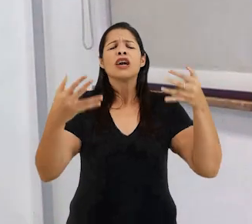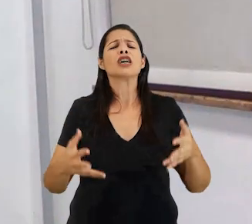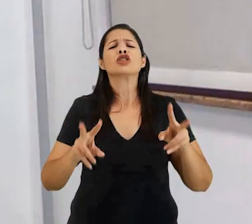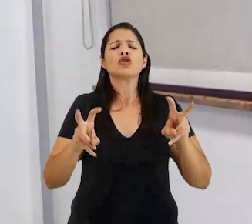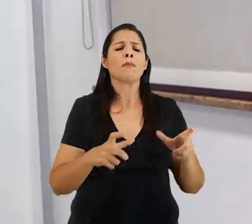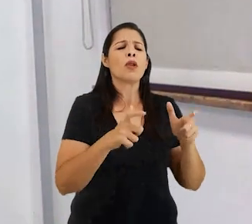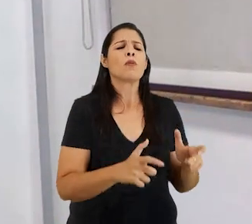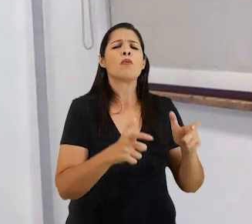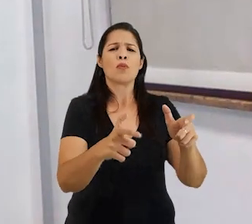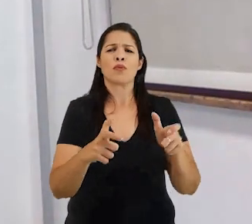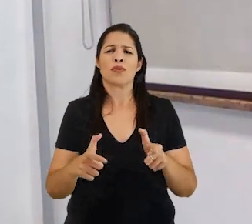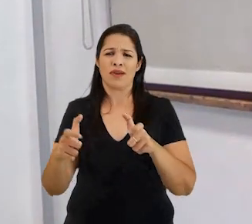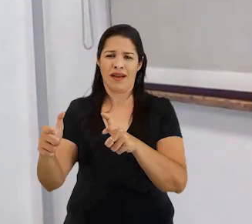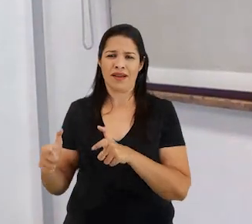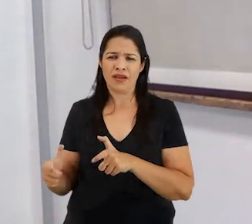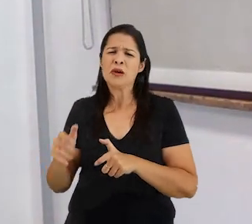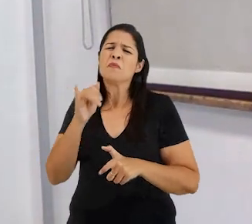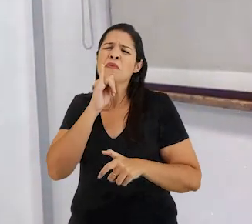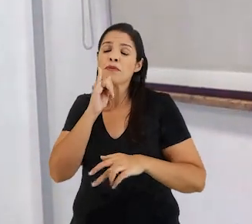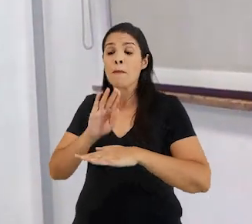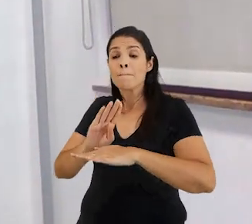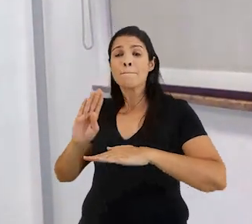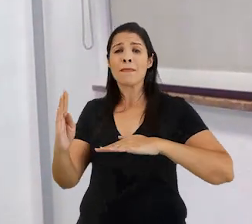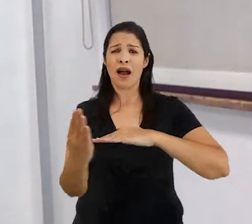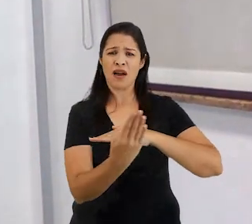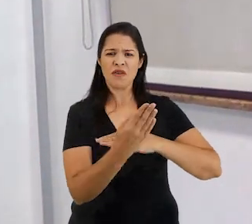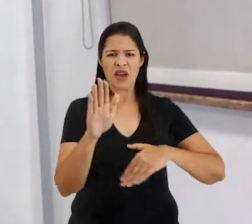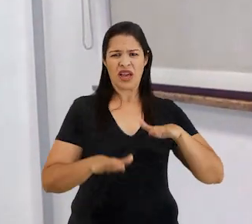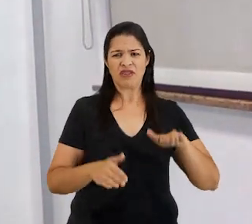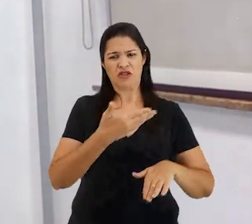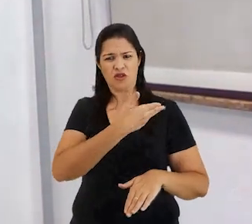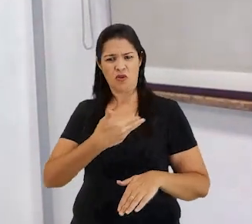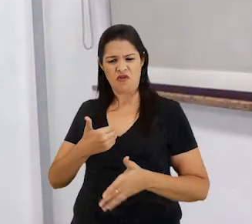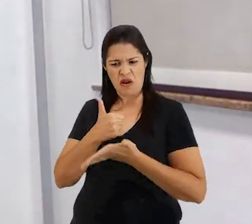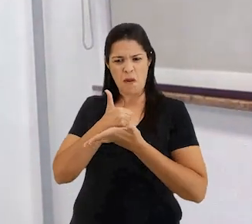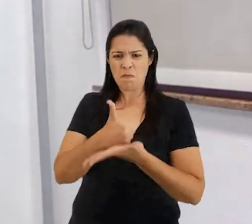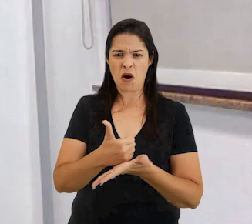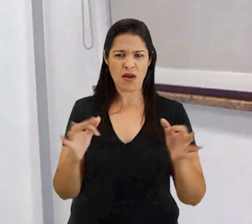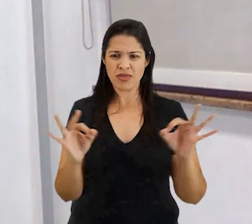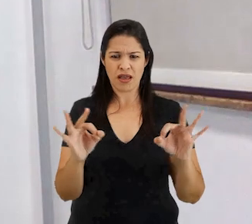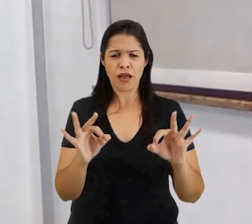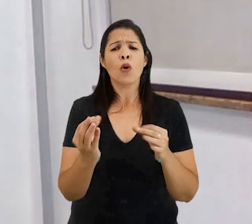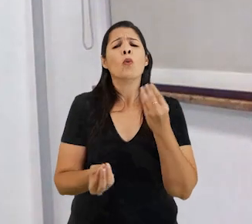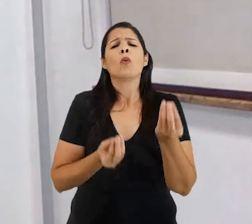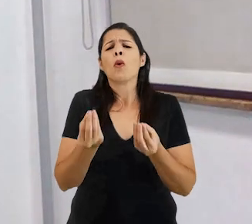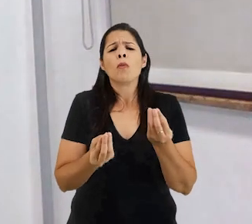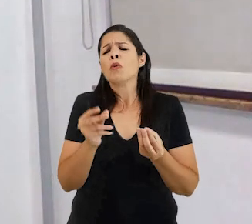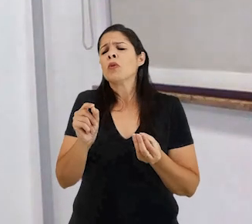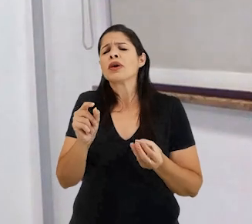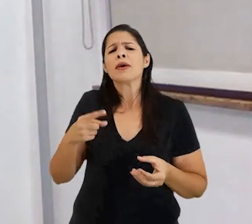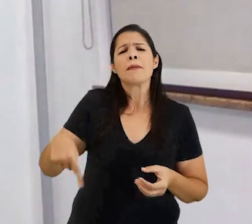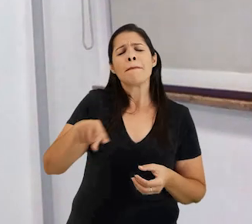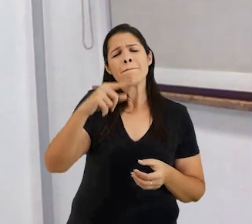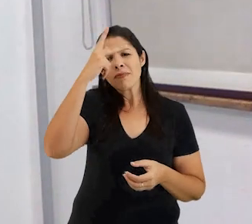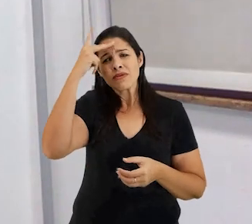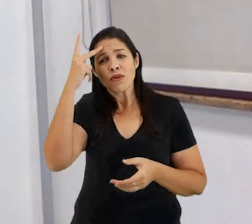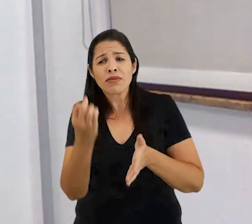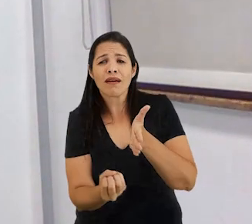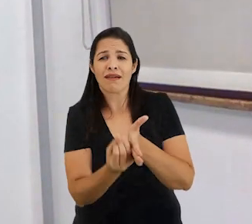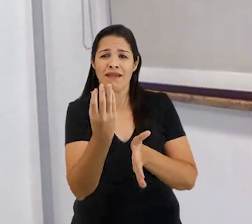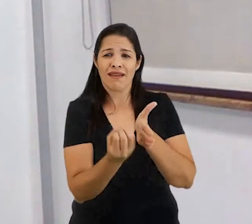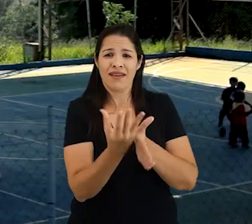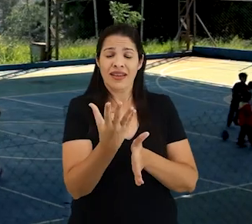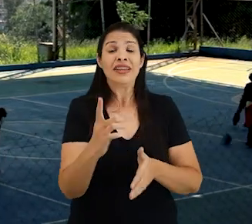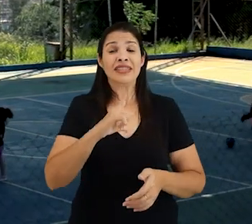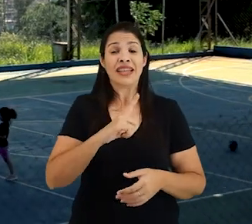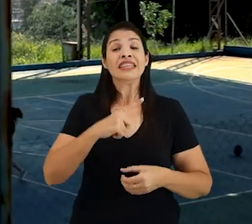em locais onde o poder público atua com menos ênfase? Essa é a proposta de visitação e observação de três pontos da cidade de